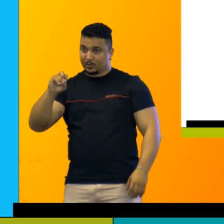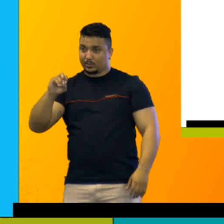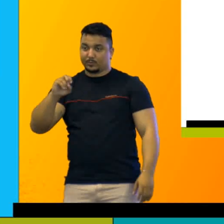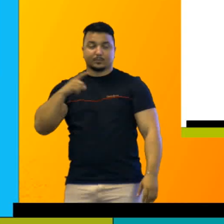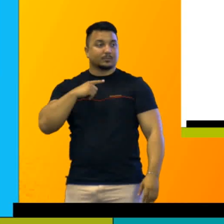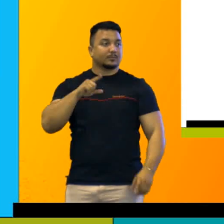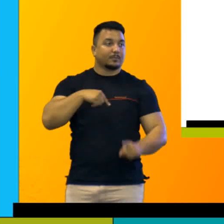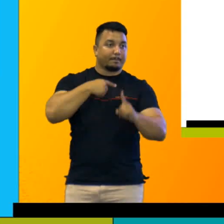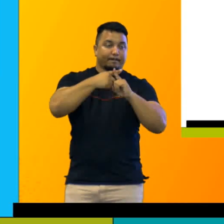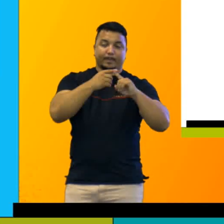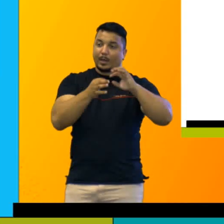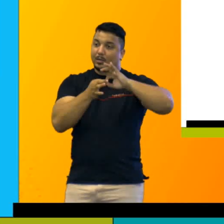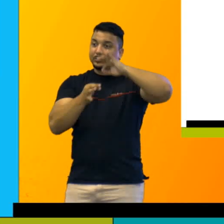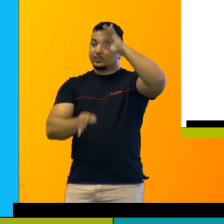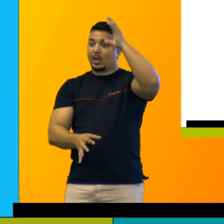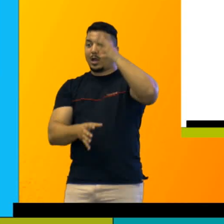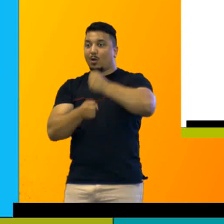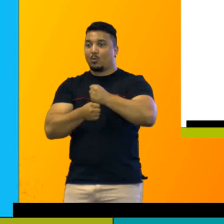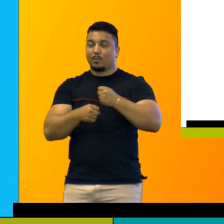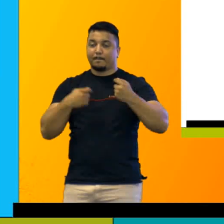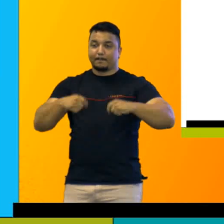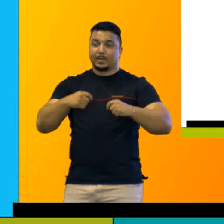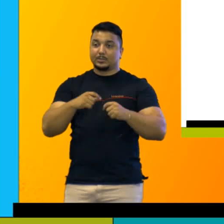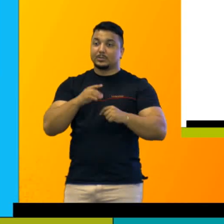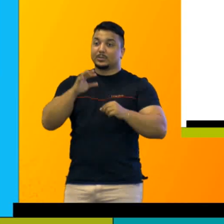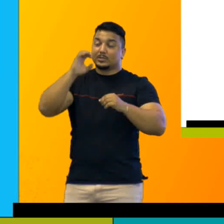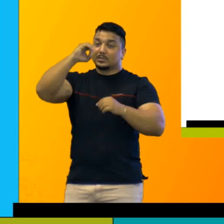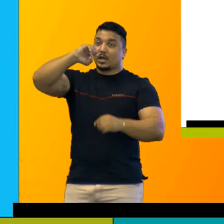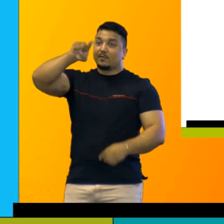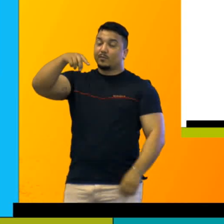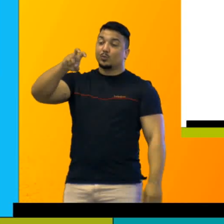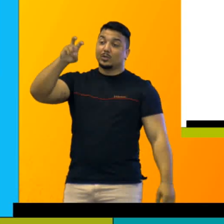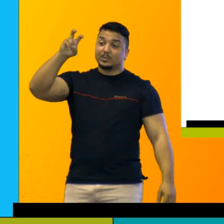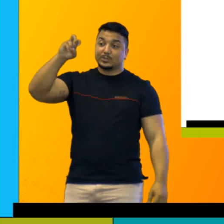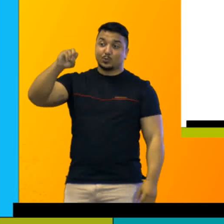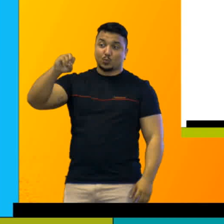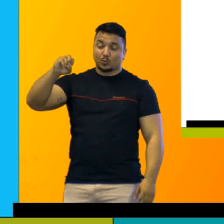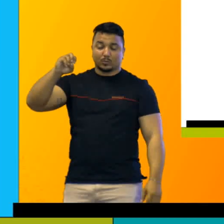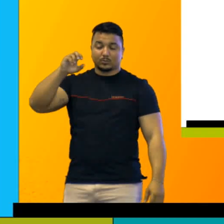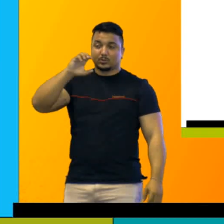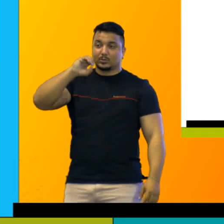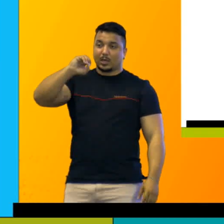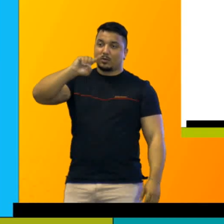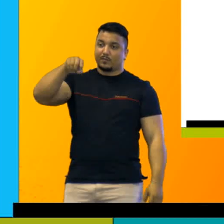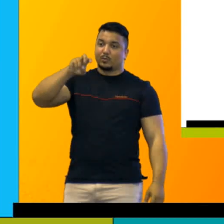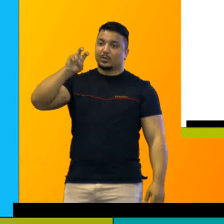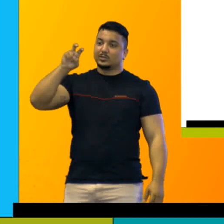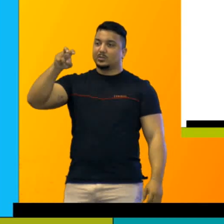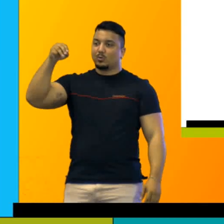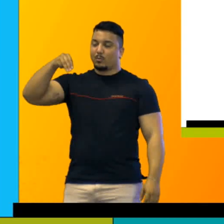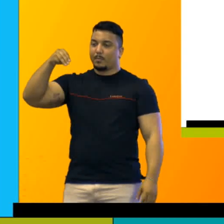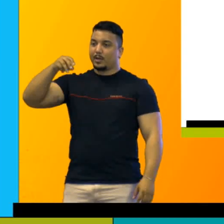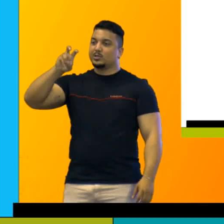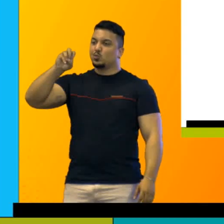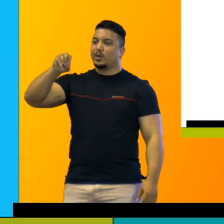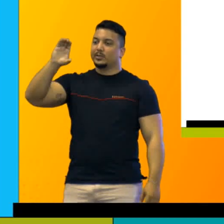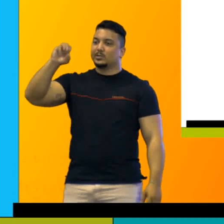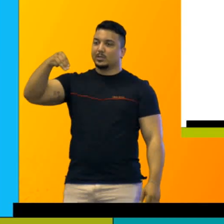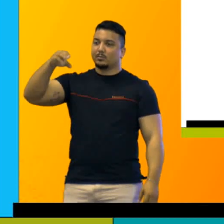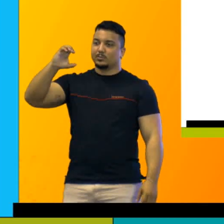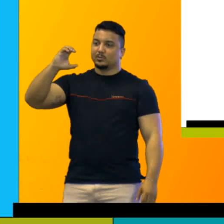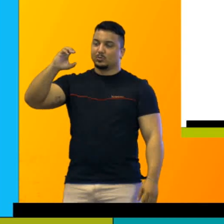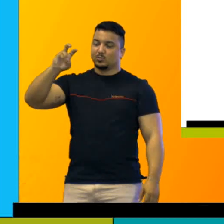a carga, o total, ainda tem que ser 0,5 metros, que dá 50 centímetros,